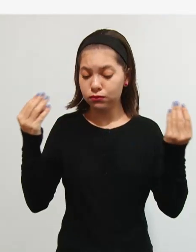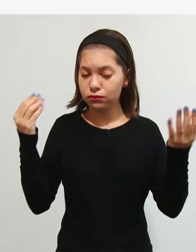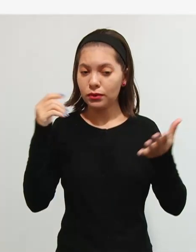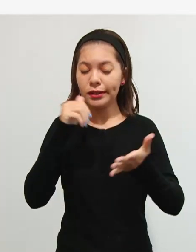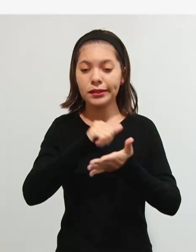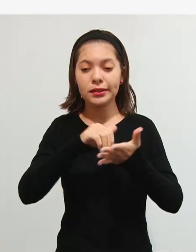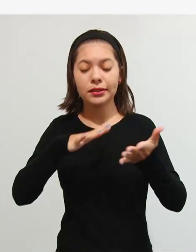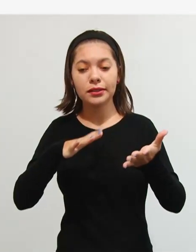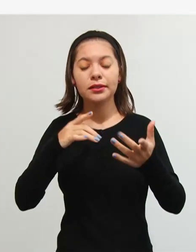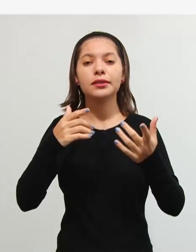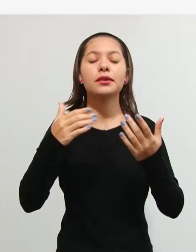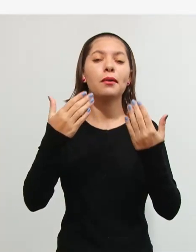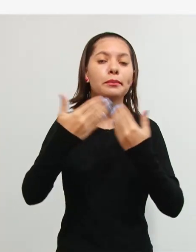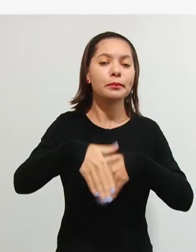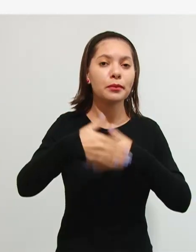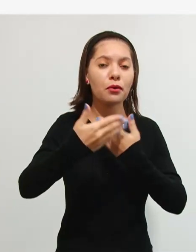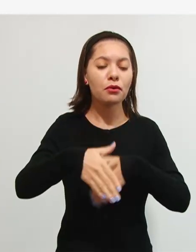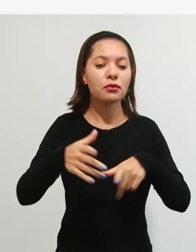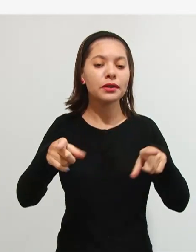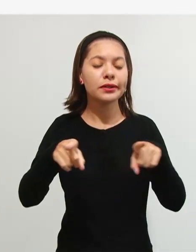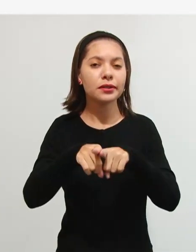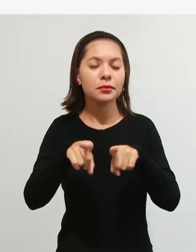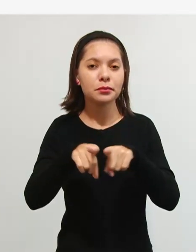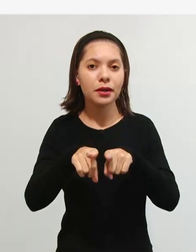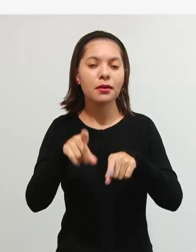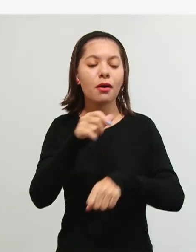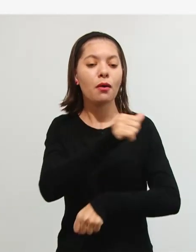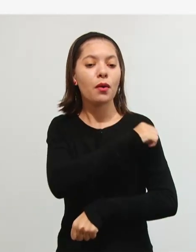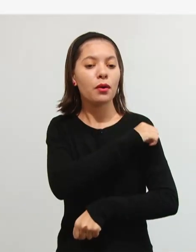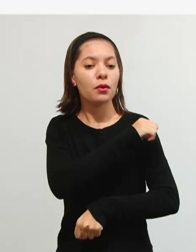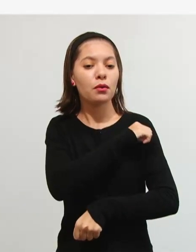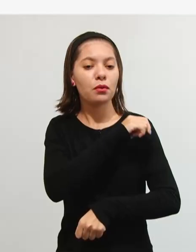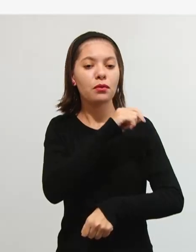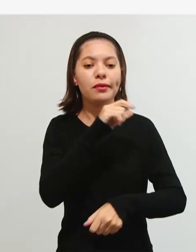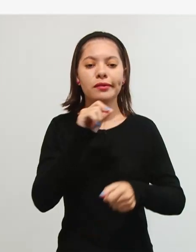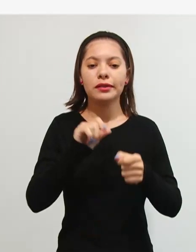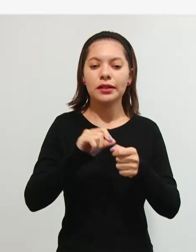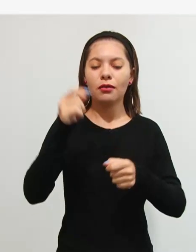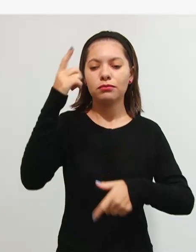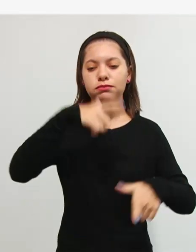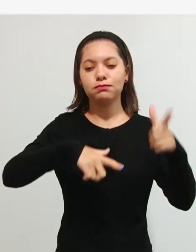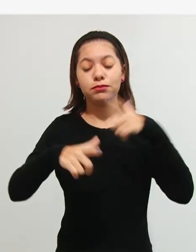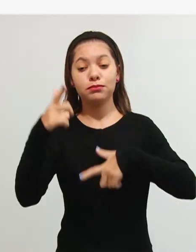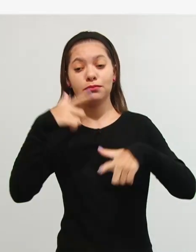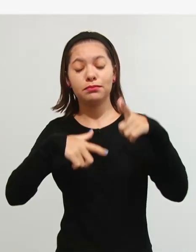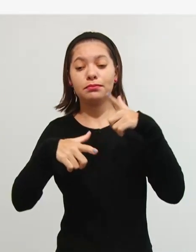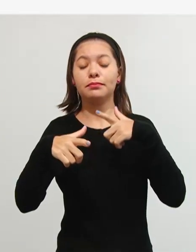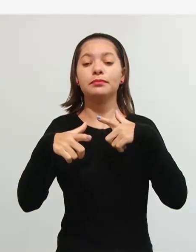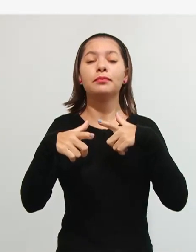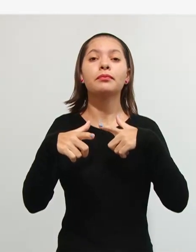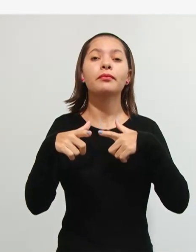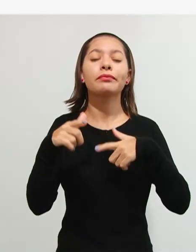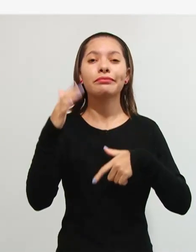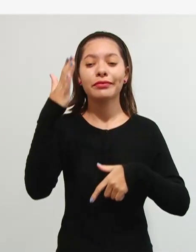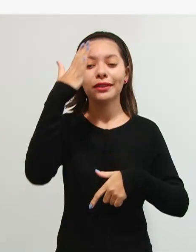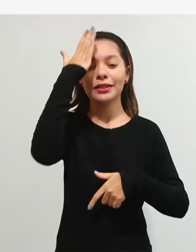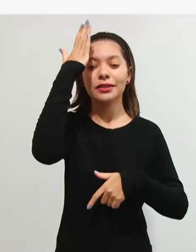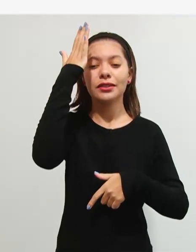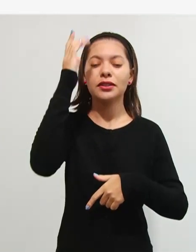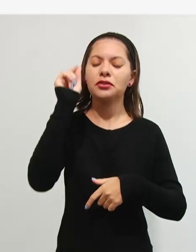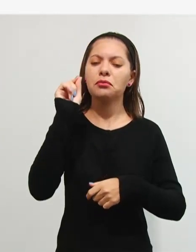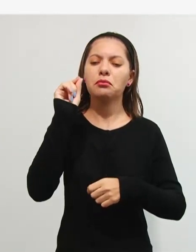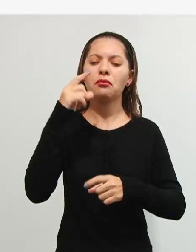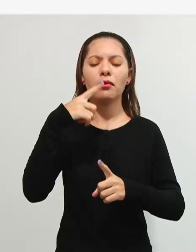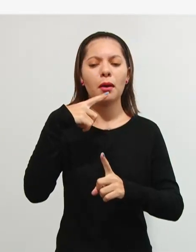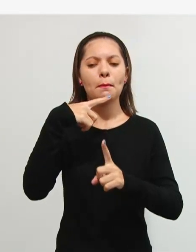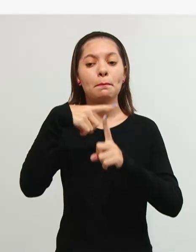de atividades que praticamente levavam o aluno a fazer sempre uma repetição. E isso Skinner considerava que era positivo,